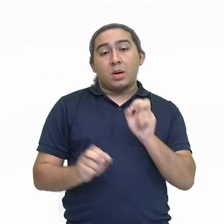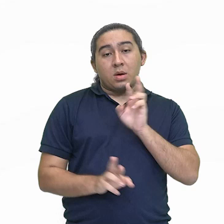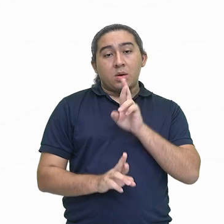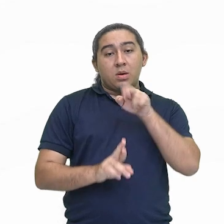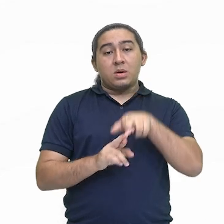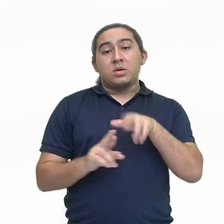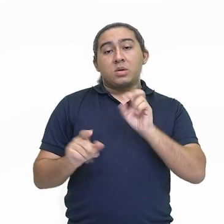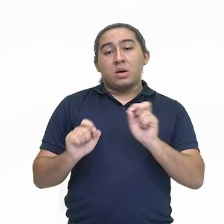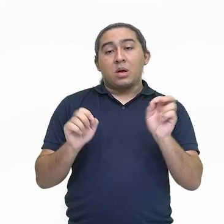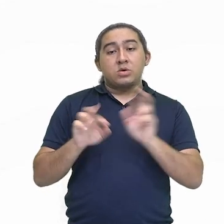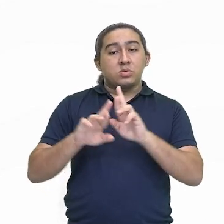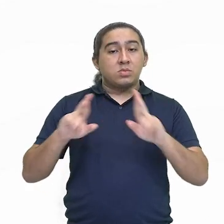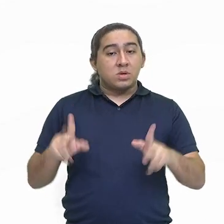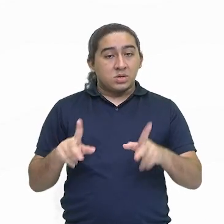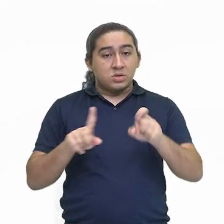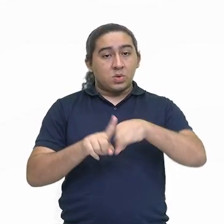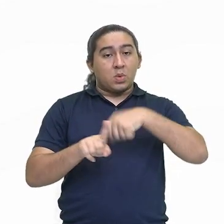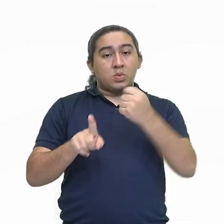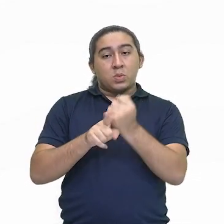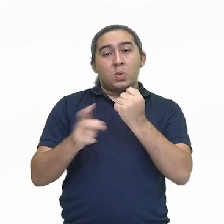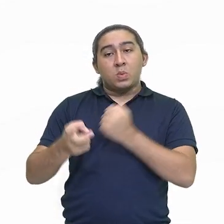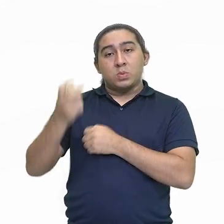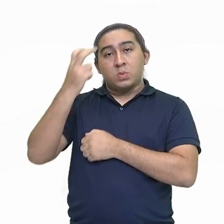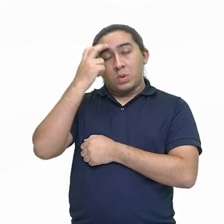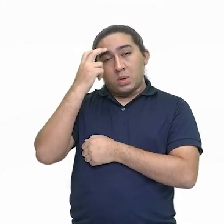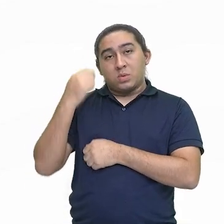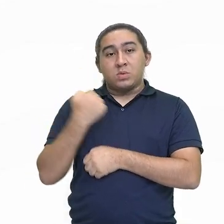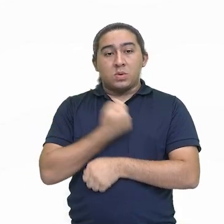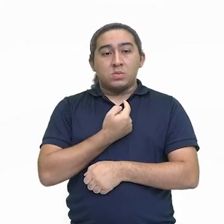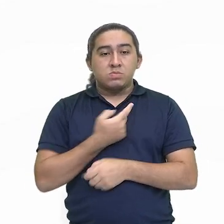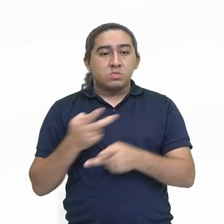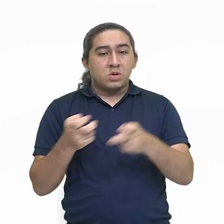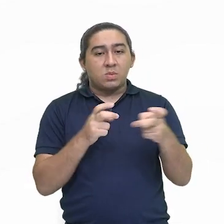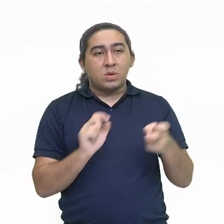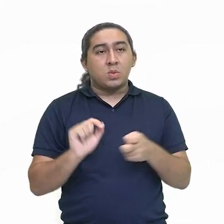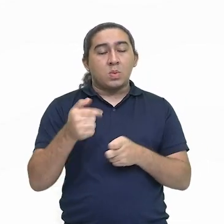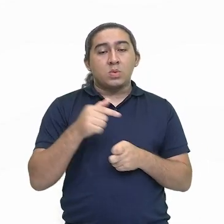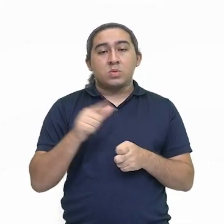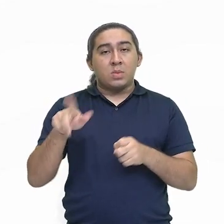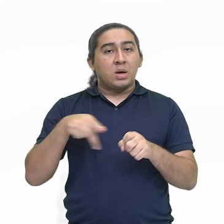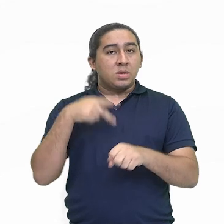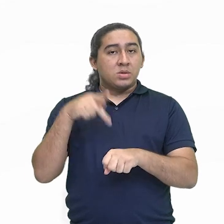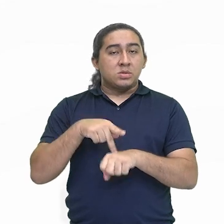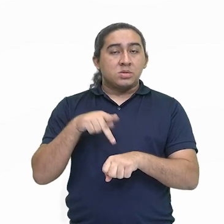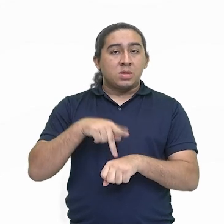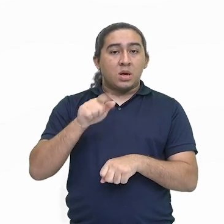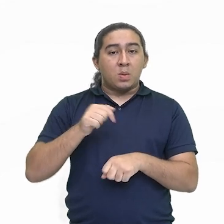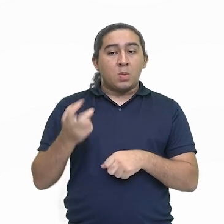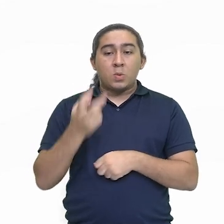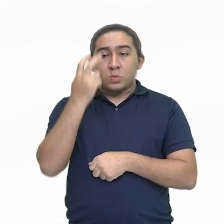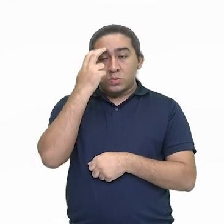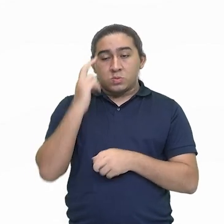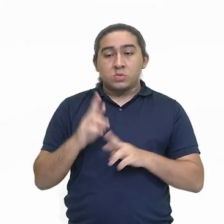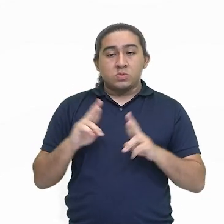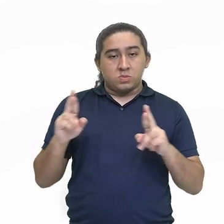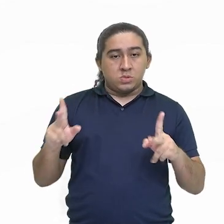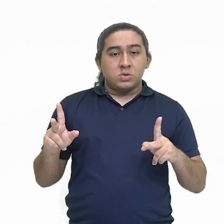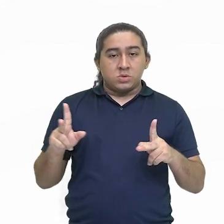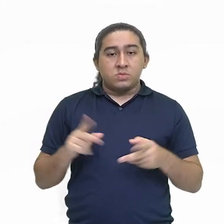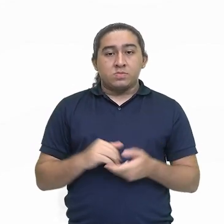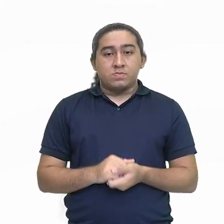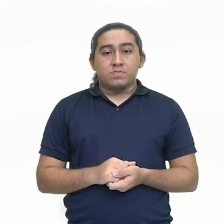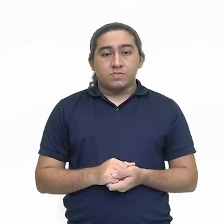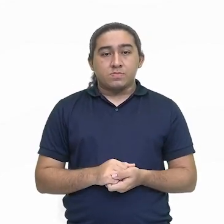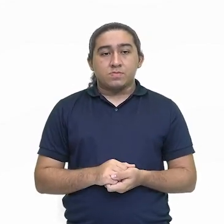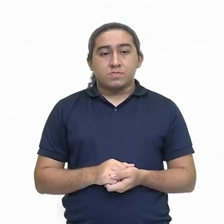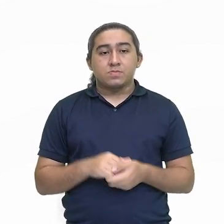às diferenças socioculturais, né? A gente está vindo de um outro país com uma cultura diferente entre os trabalhadores